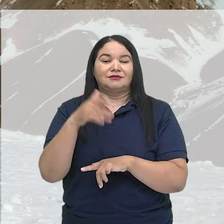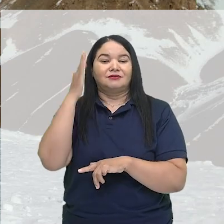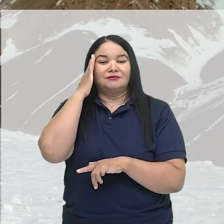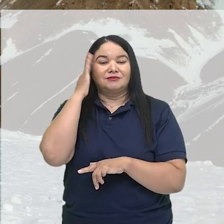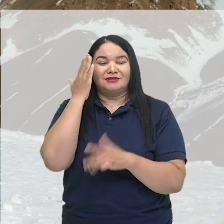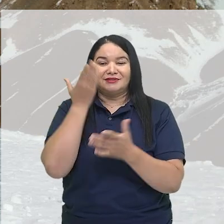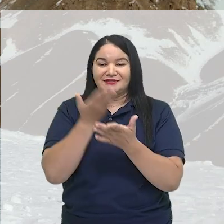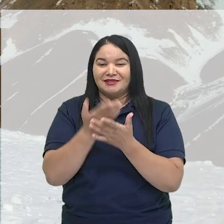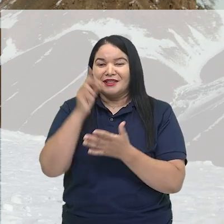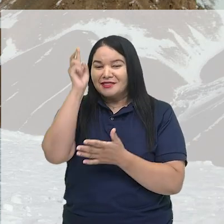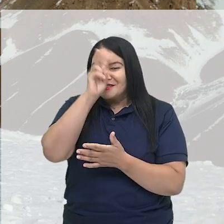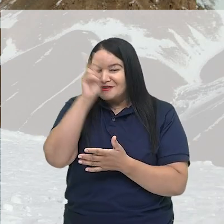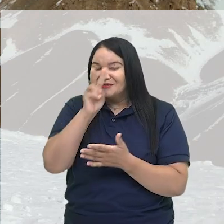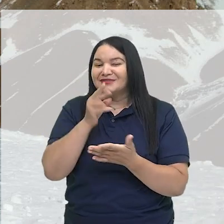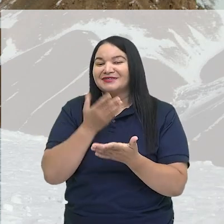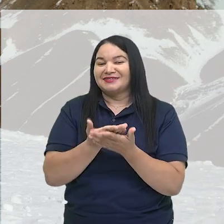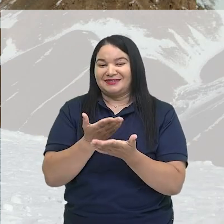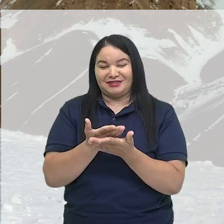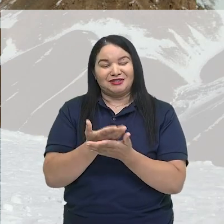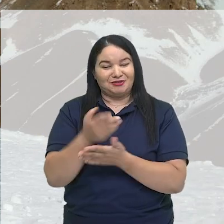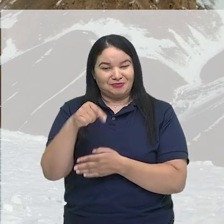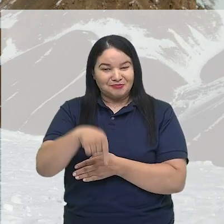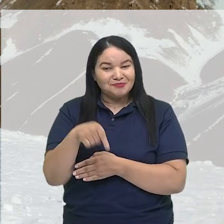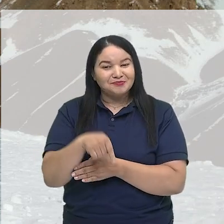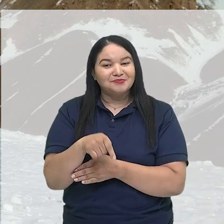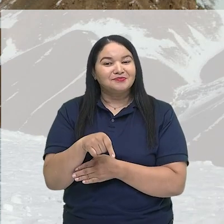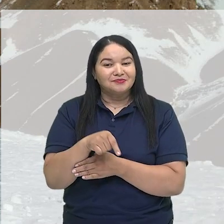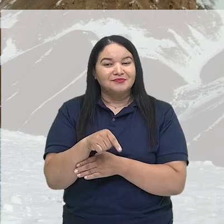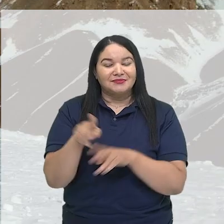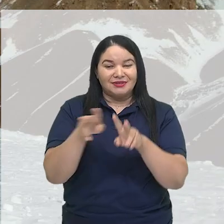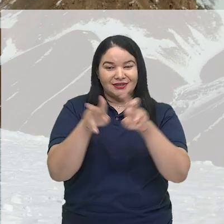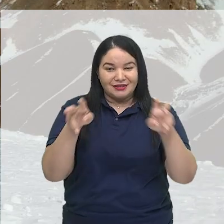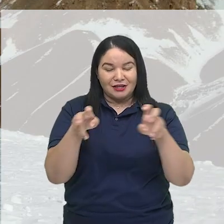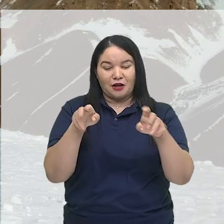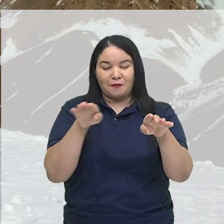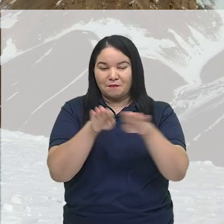lembrar dessa aula que nós tivemos aqui sobre as